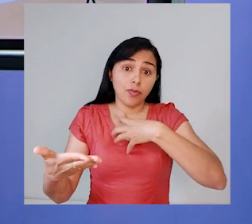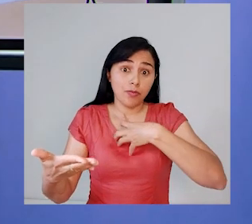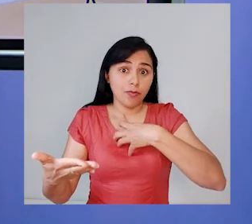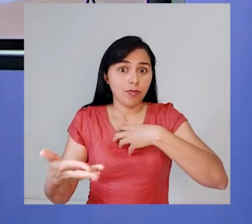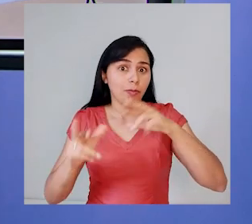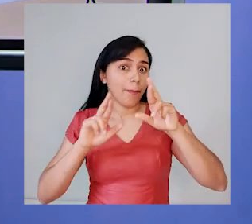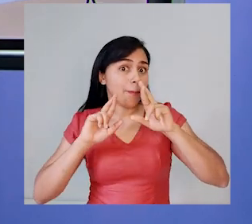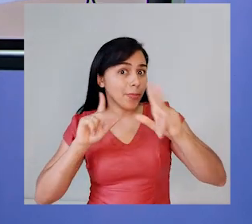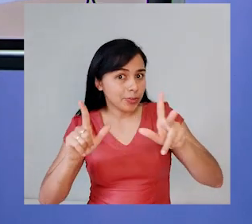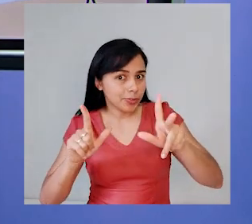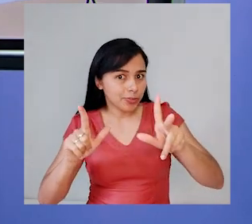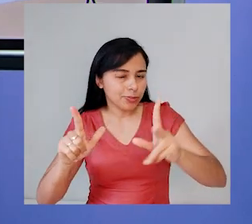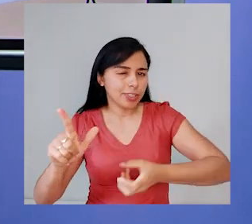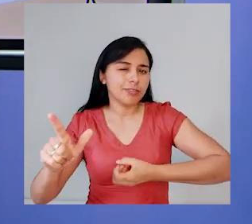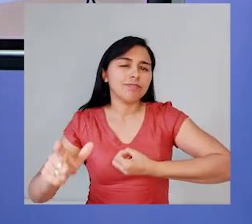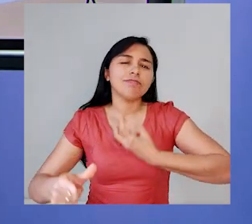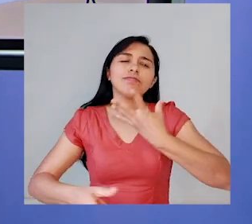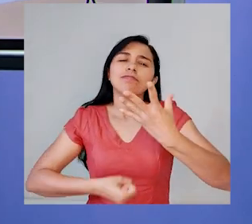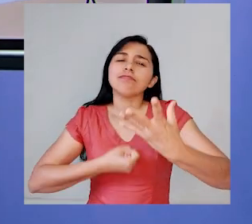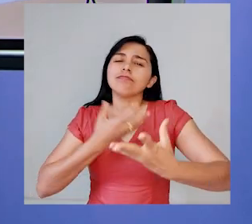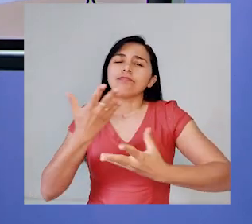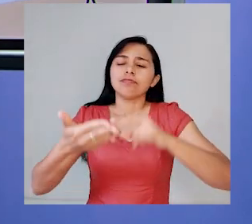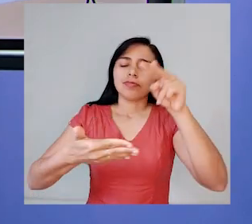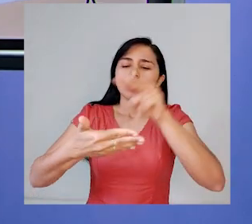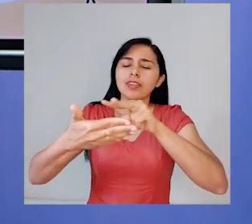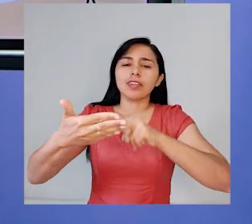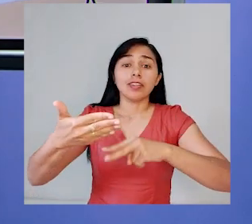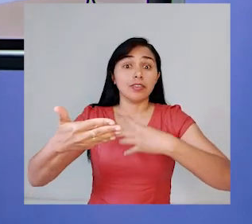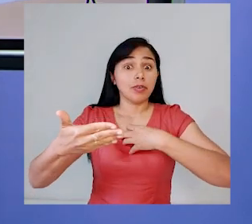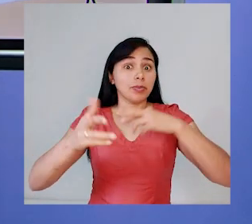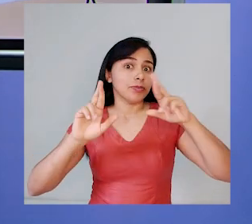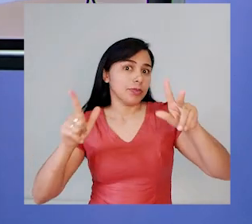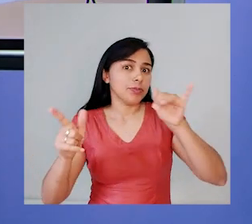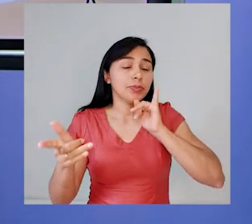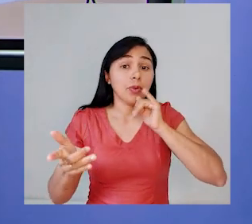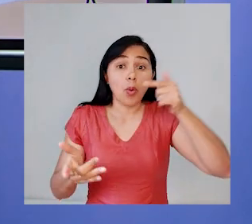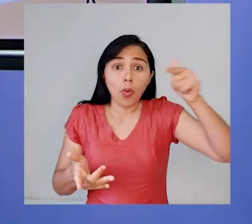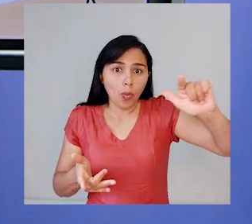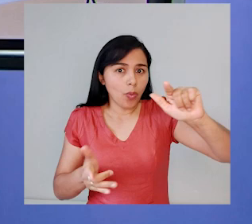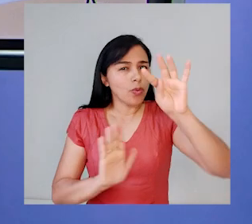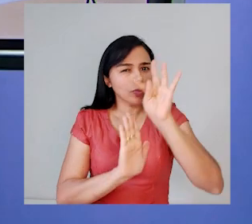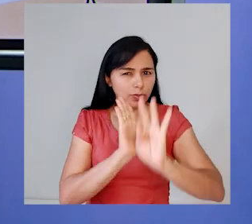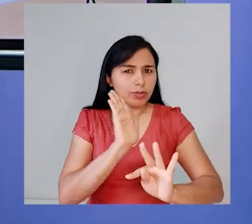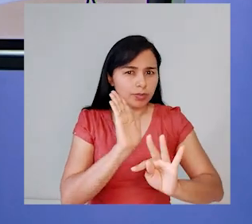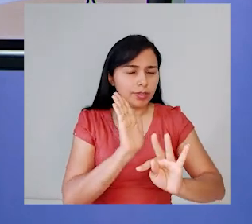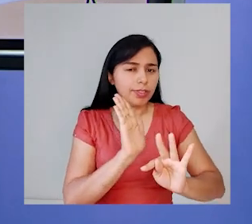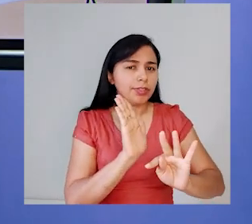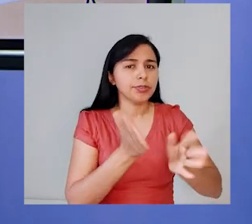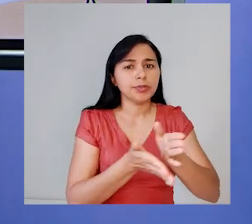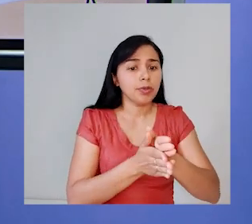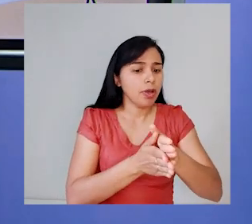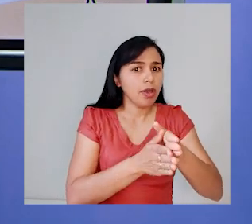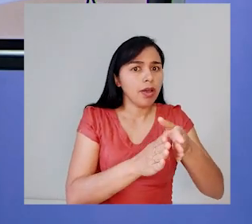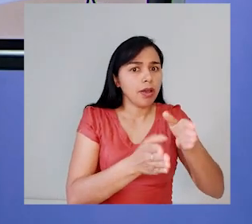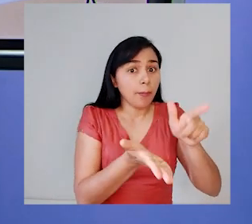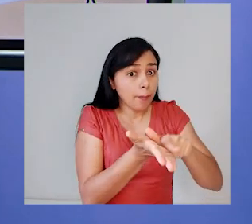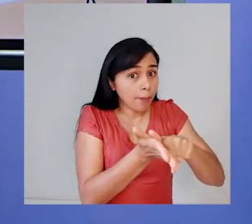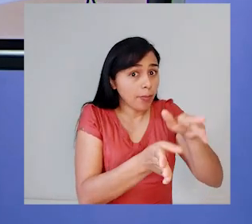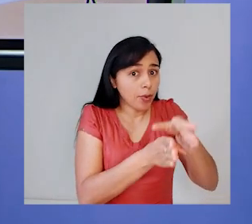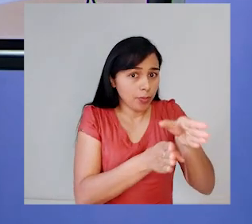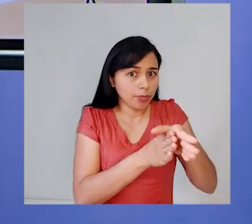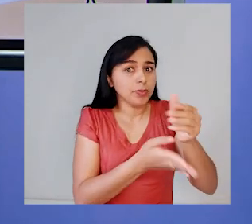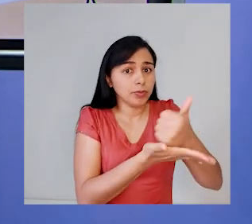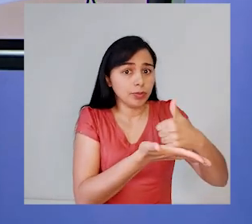poema, lê-los de uma forma diferente de como a gente lê, por exemplo, uma bula de remédio, uma receita